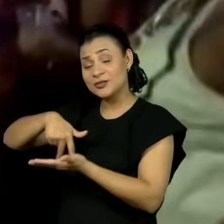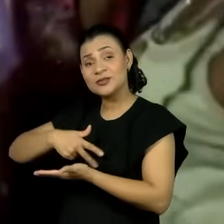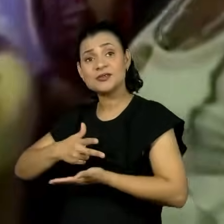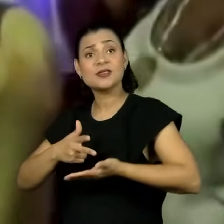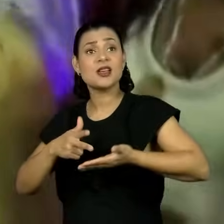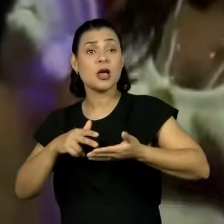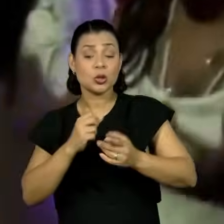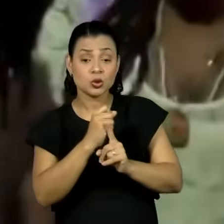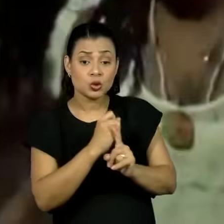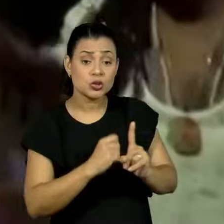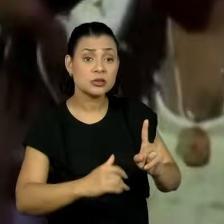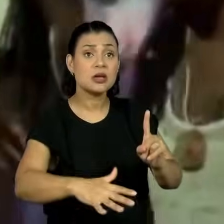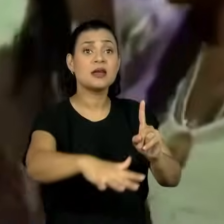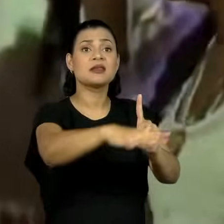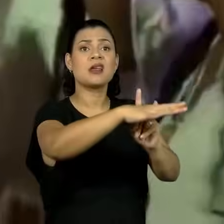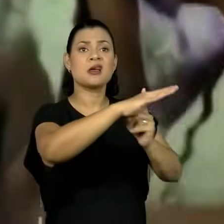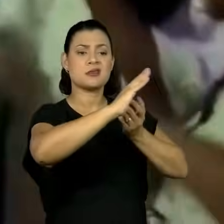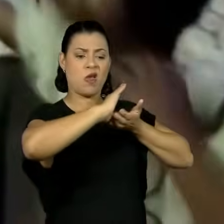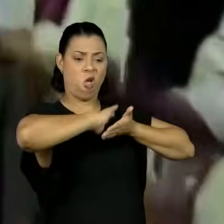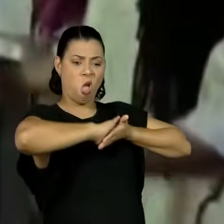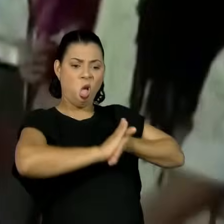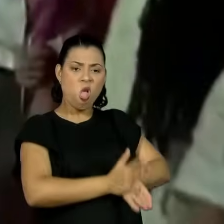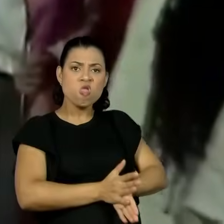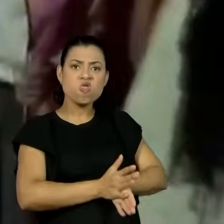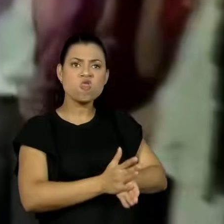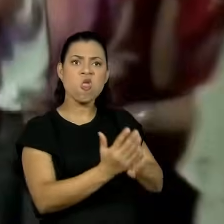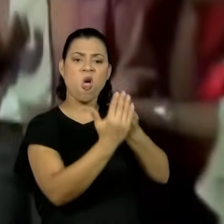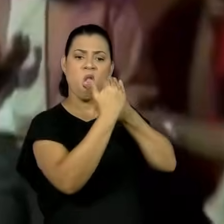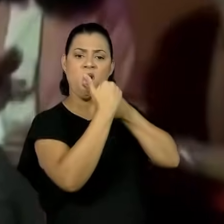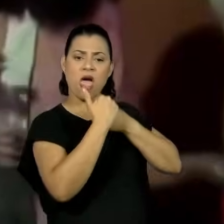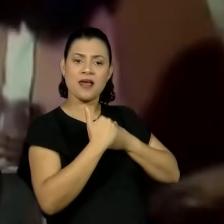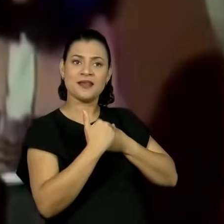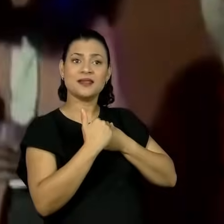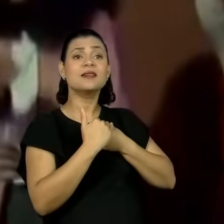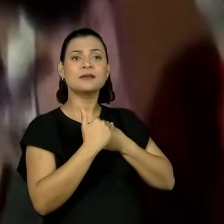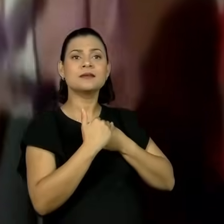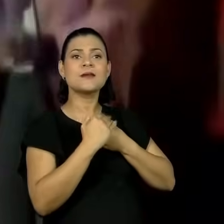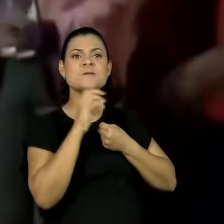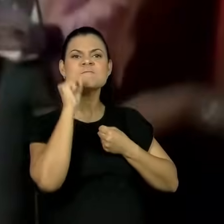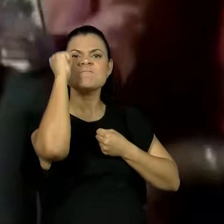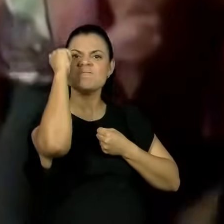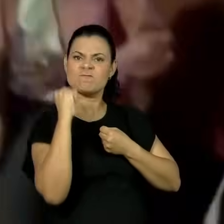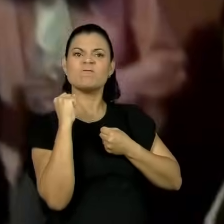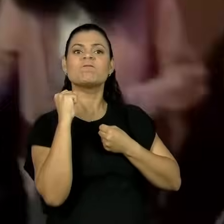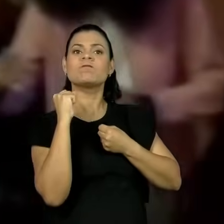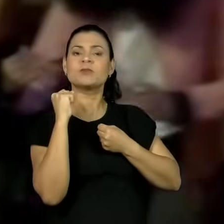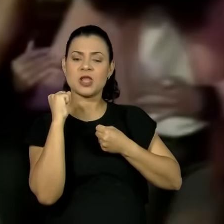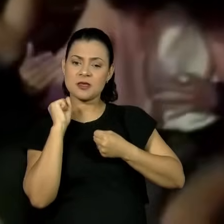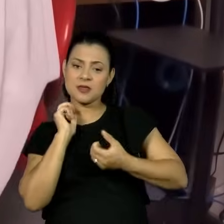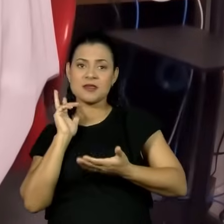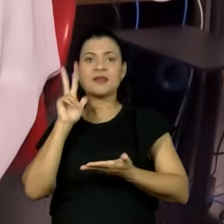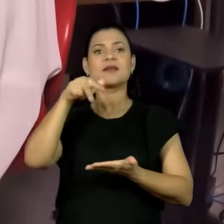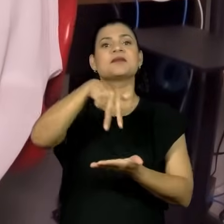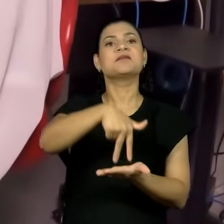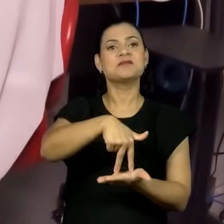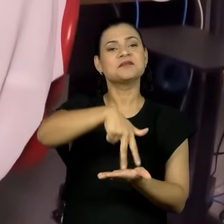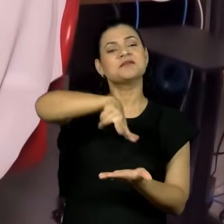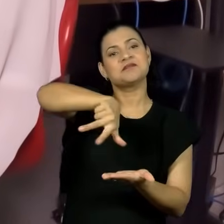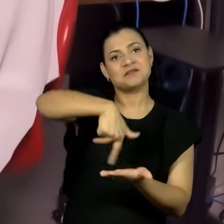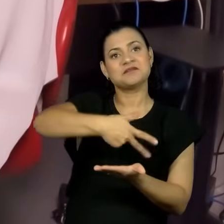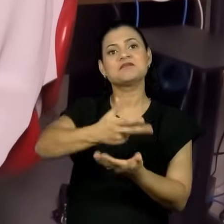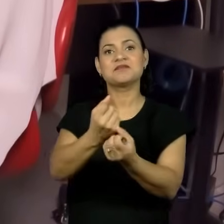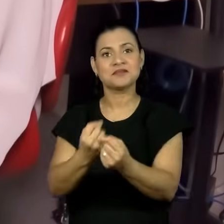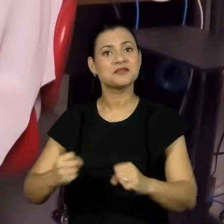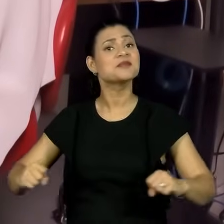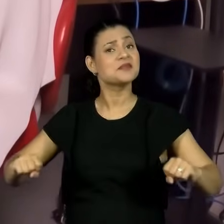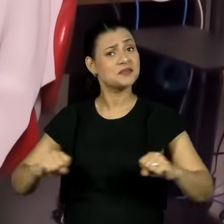se puder, ela massacra, então o corpo aparece muito como uma afirmação nossa. Então eu gosto